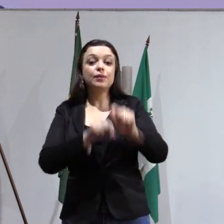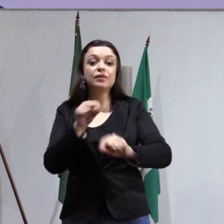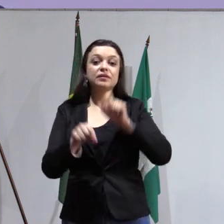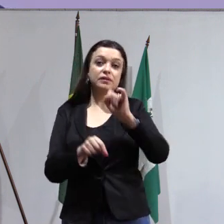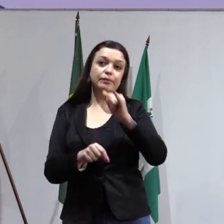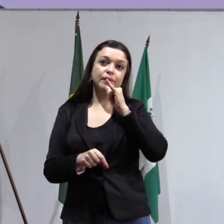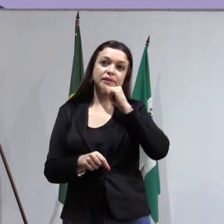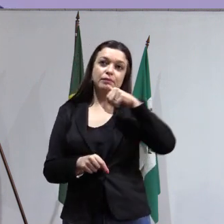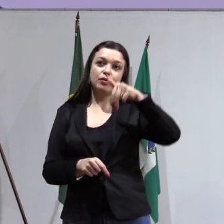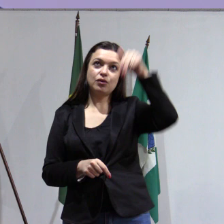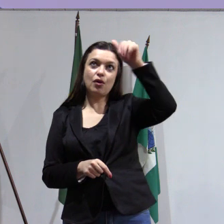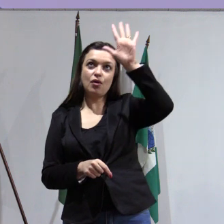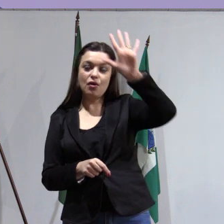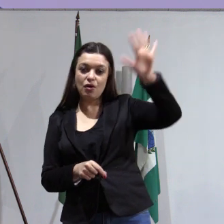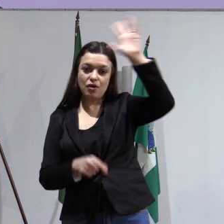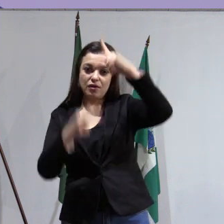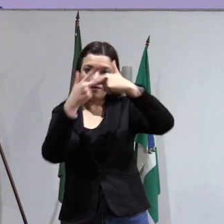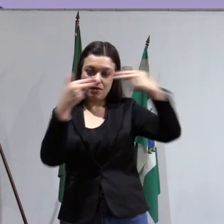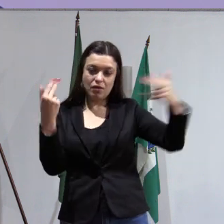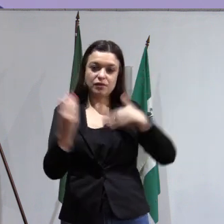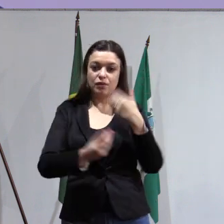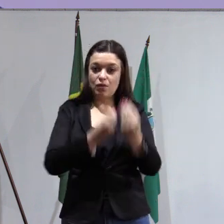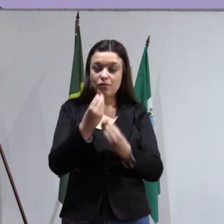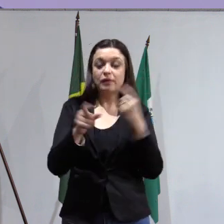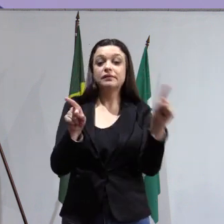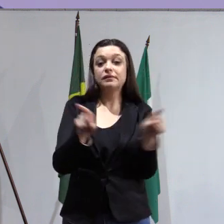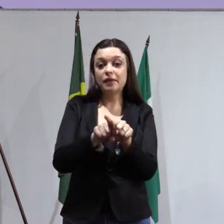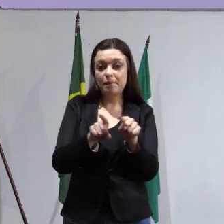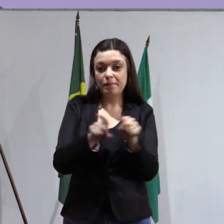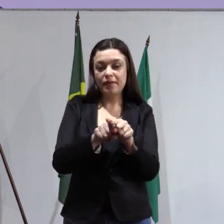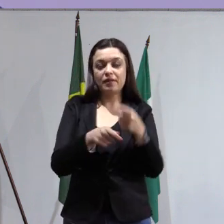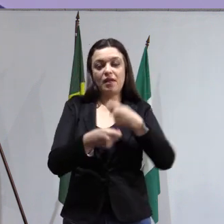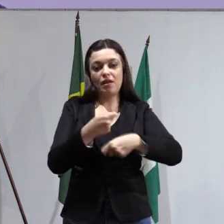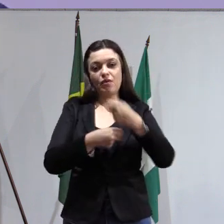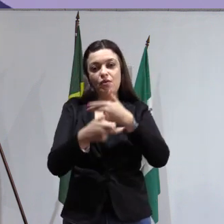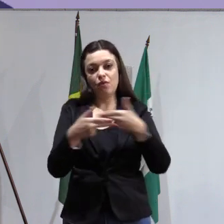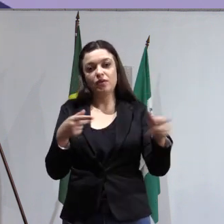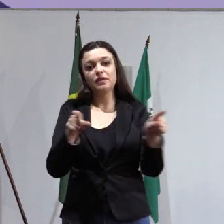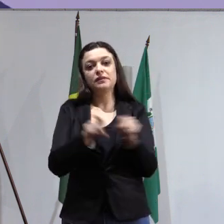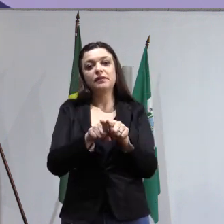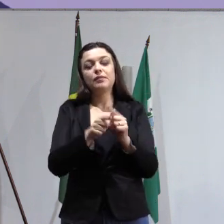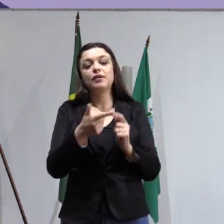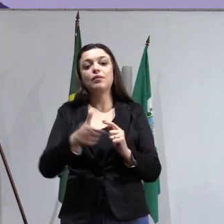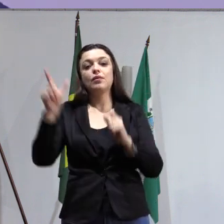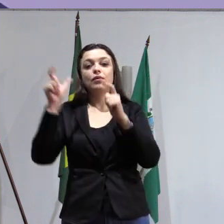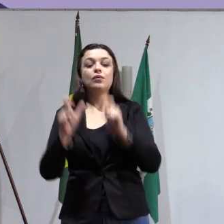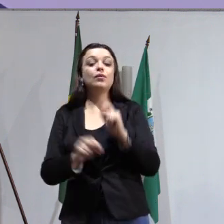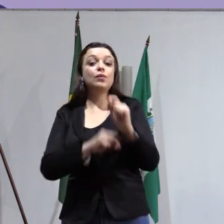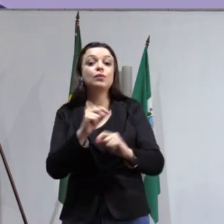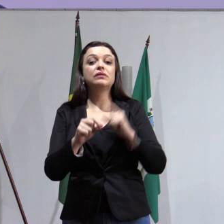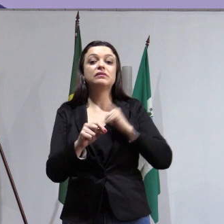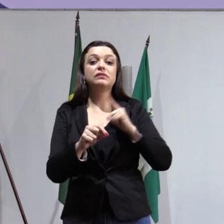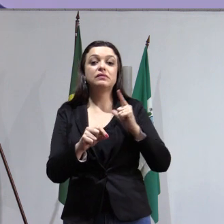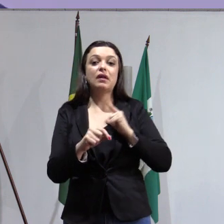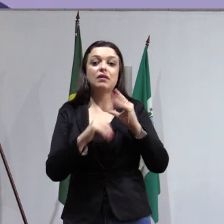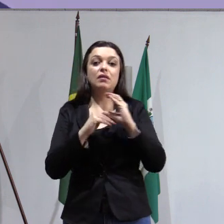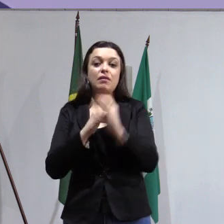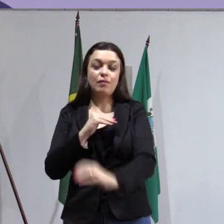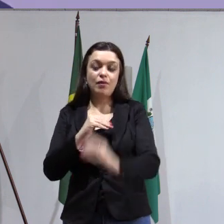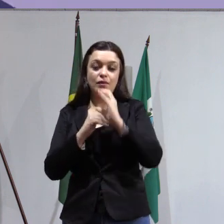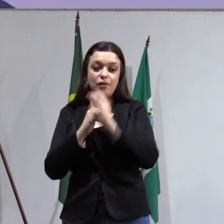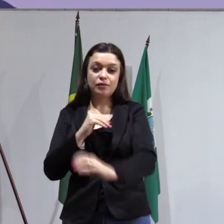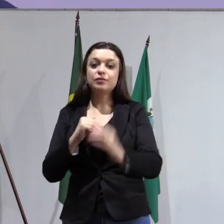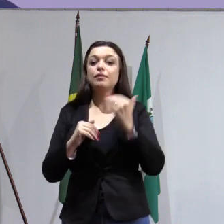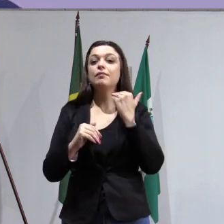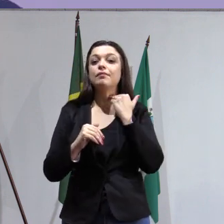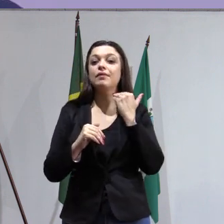e Centro-Oeste também vão direcionar recursos para a composição desse fundo. E uma outra fonte são os depósitos à vista dos bancos que ficam retidos